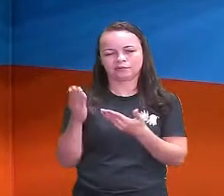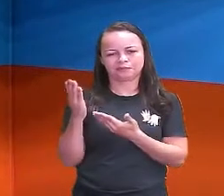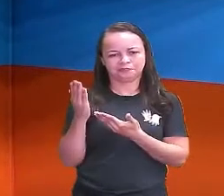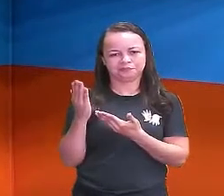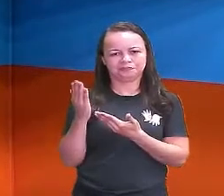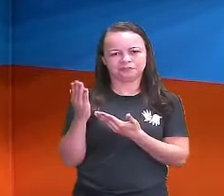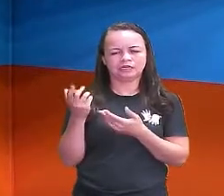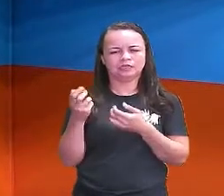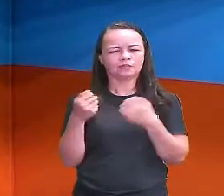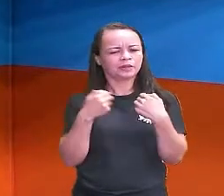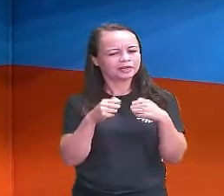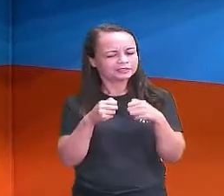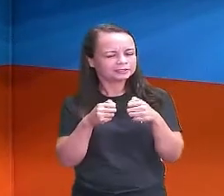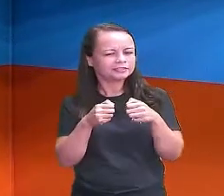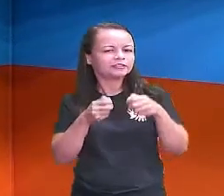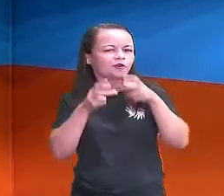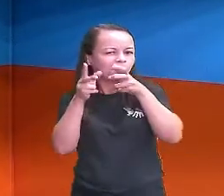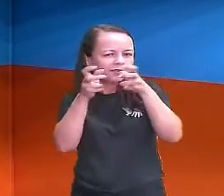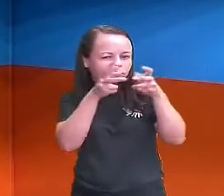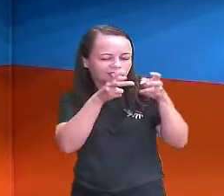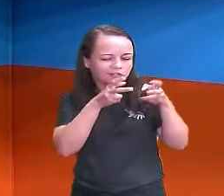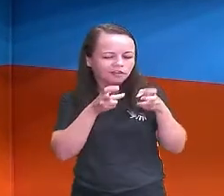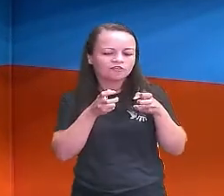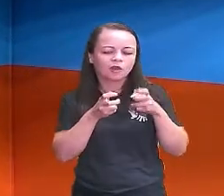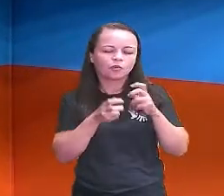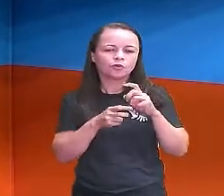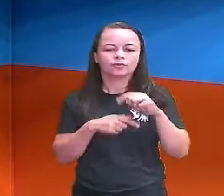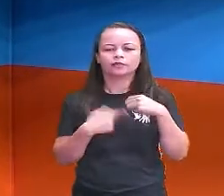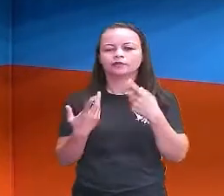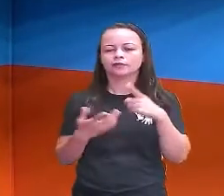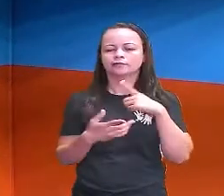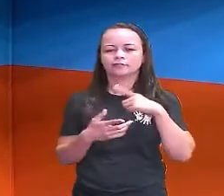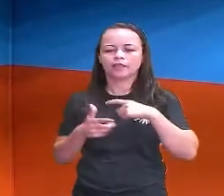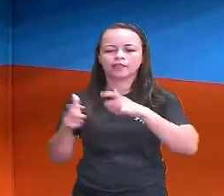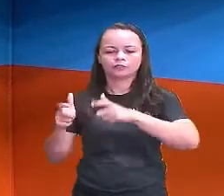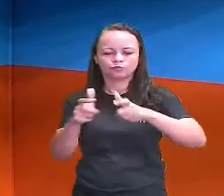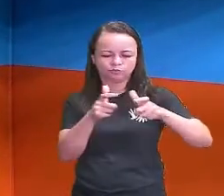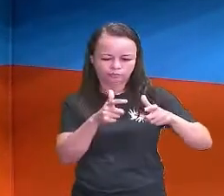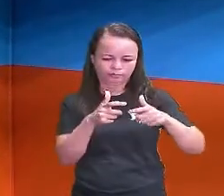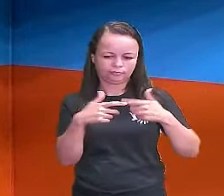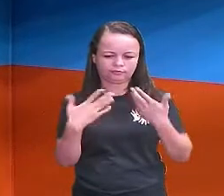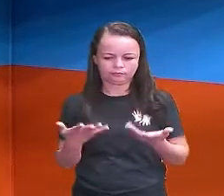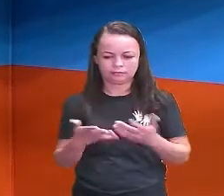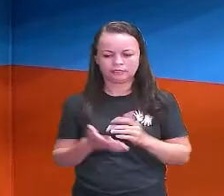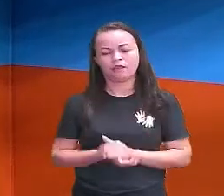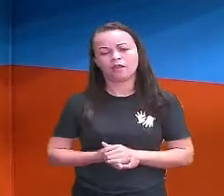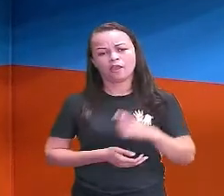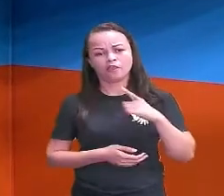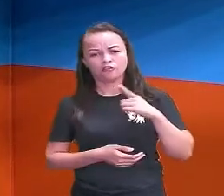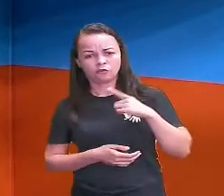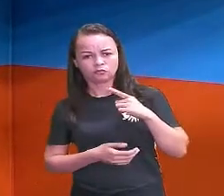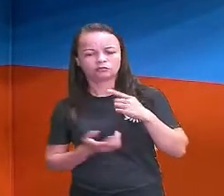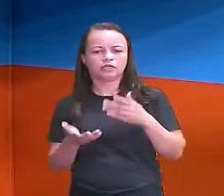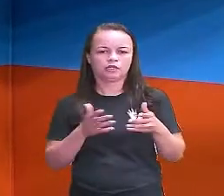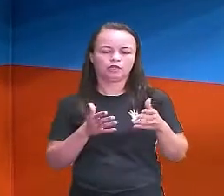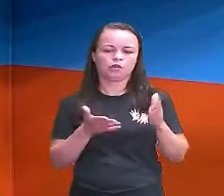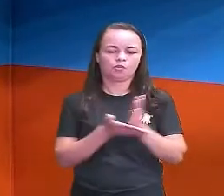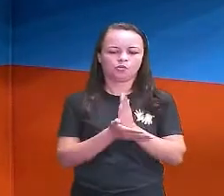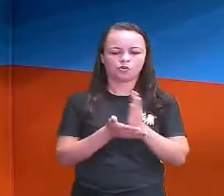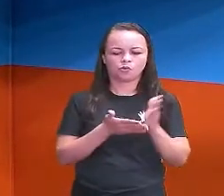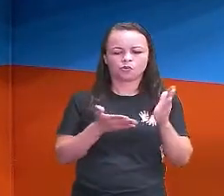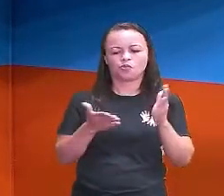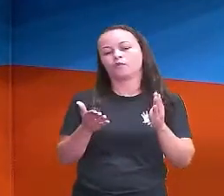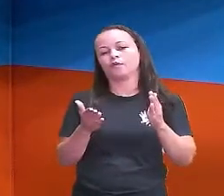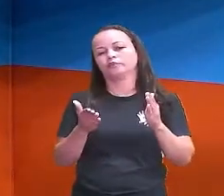precisa observar o que tem à nossa volta. E aí eu vou ter algumas mesas escolares, tá? Algumas mesas